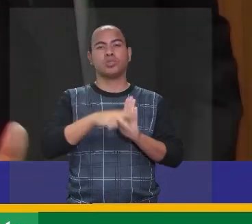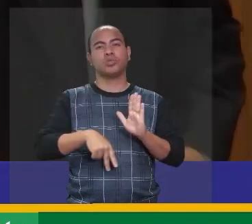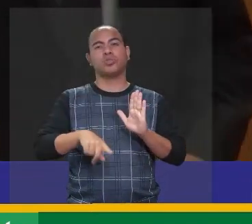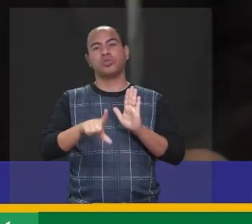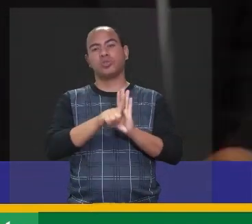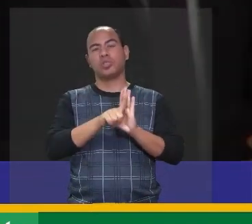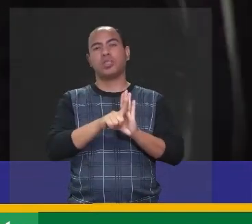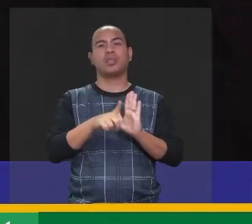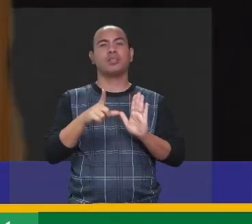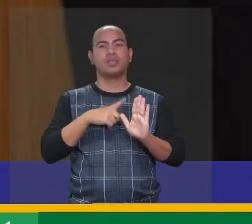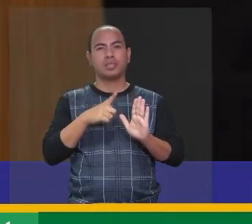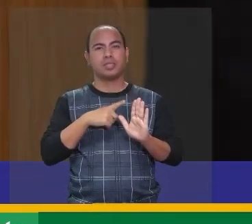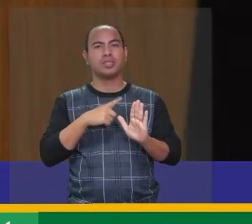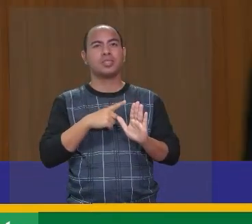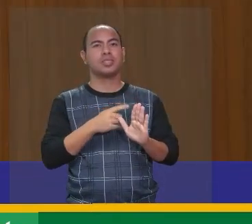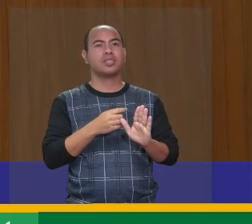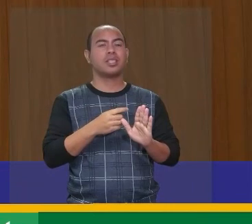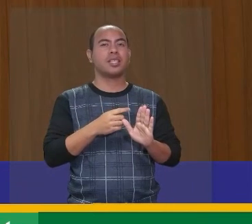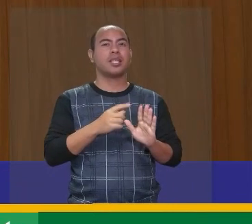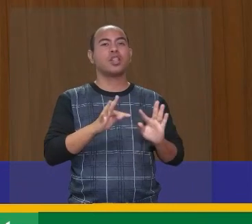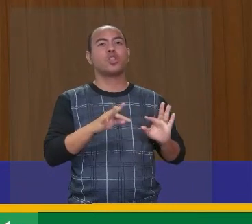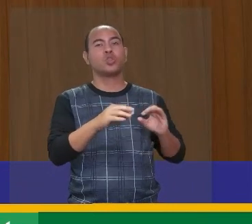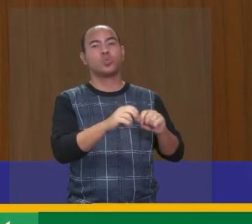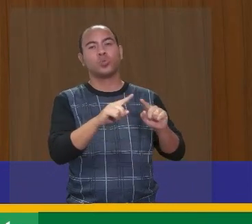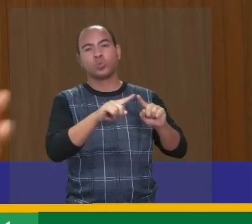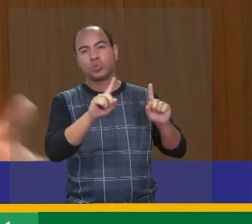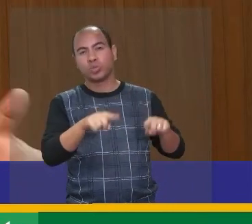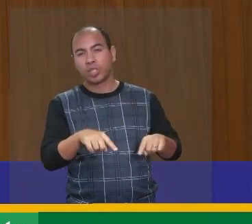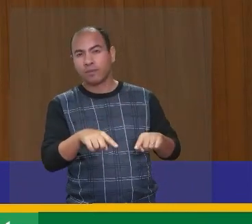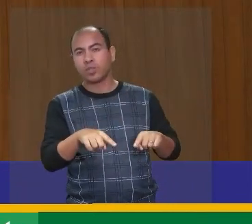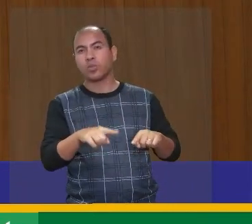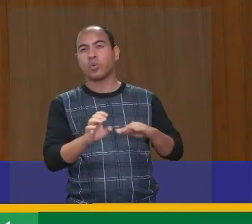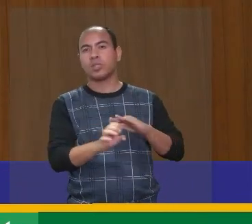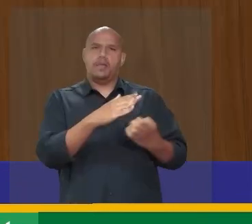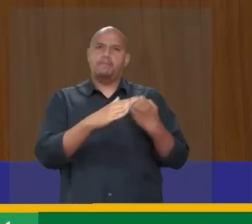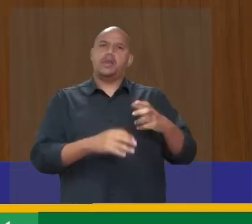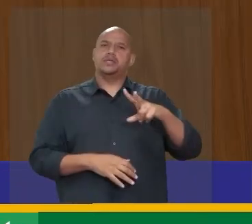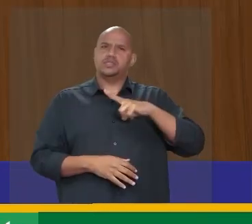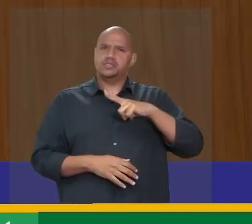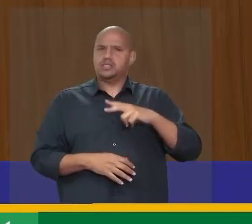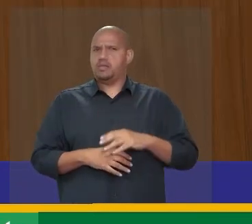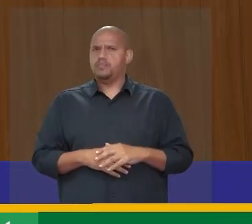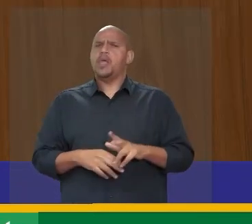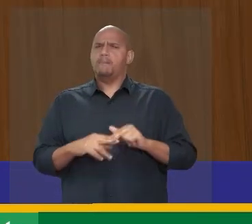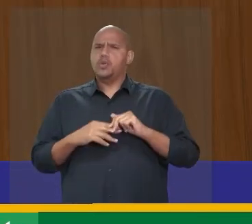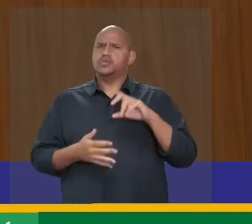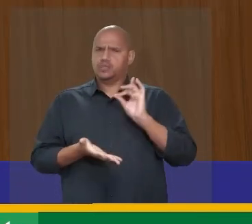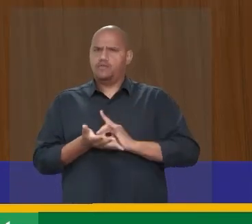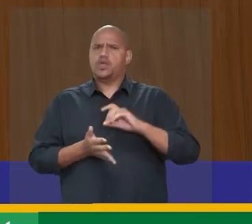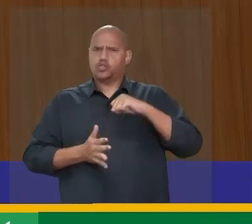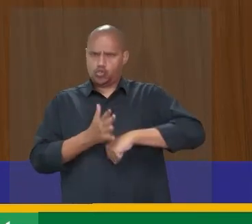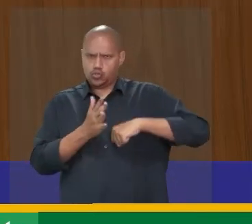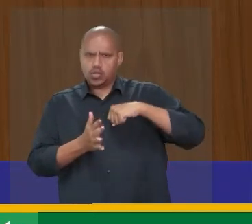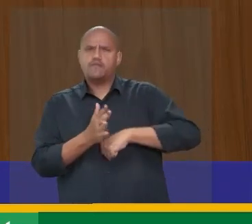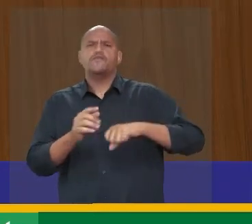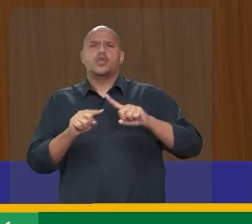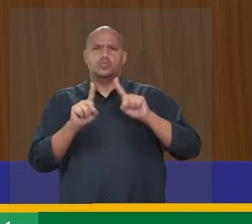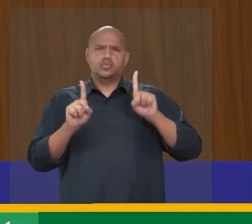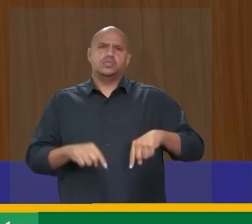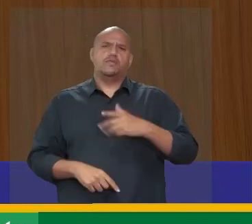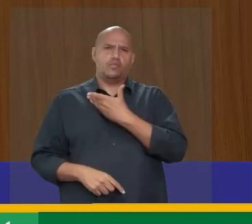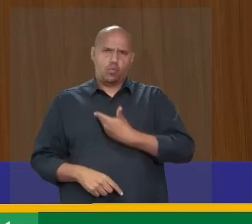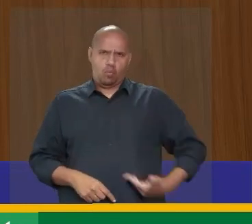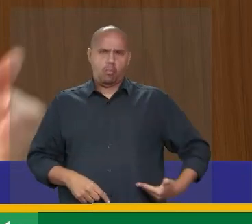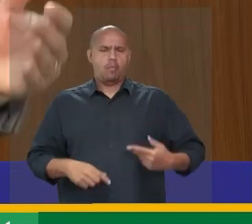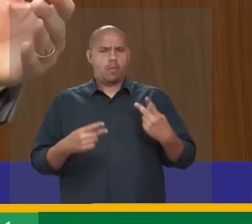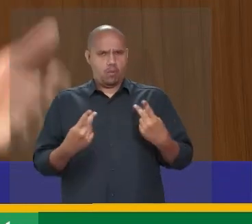recontratação de todos os reis seu guiando no Estado de Goiás o defendo Servidor Público nessa casa apresentei essa